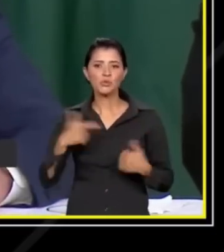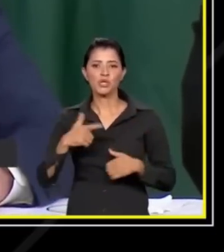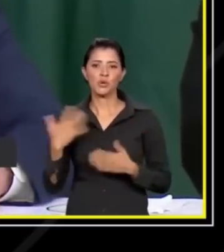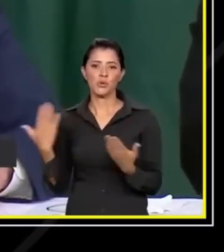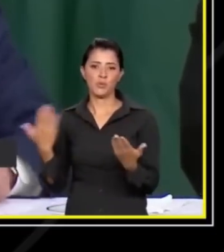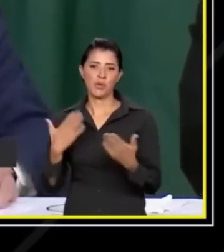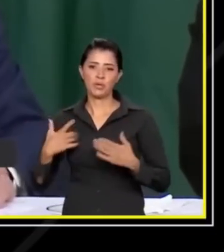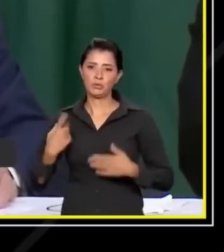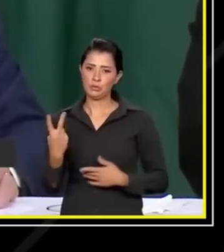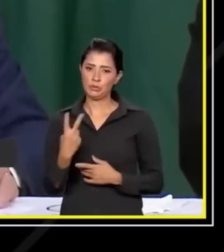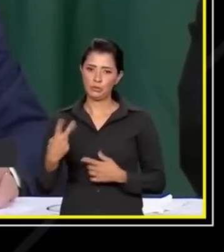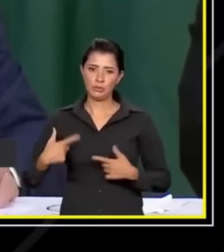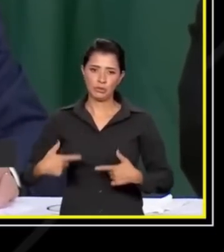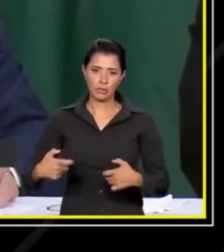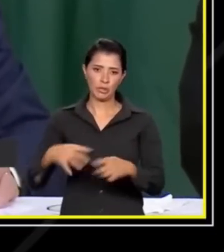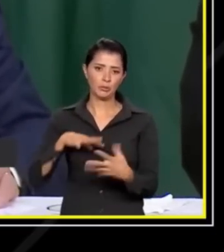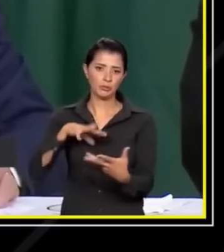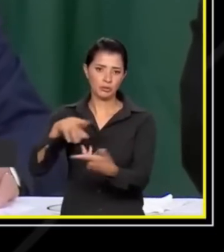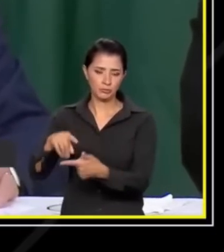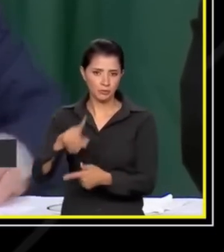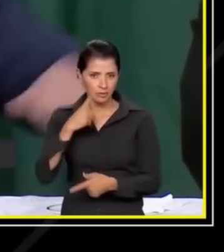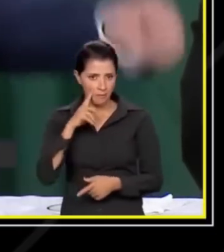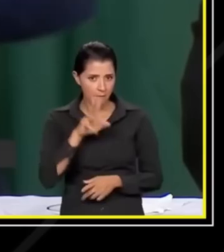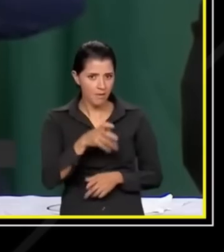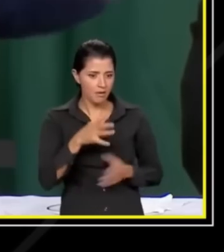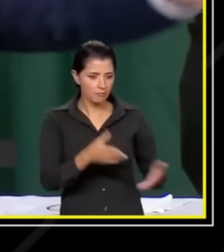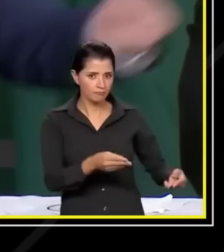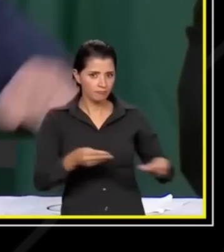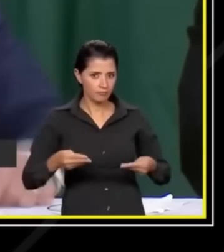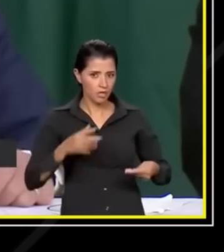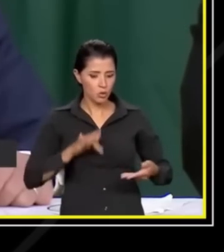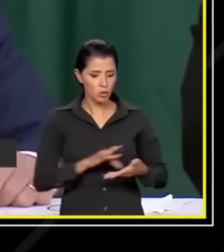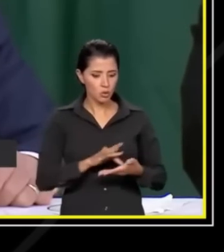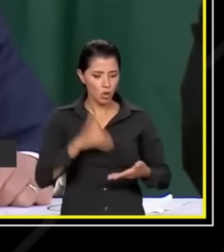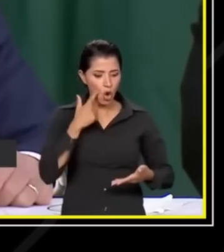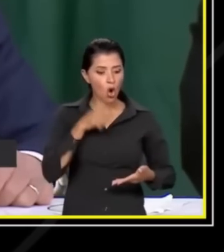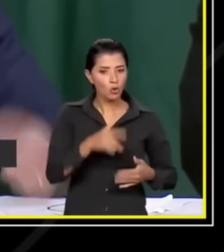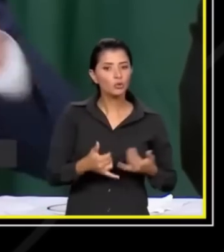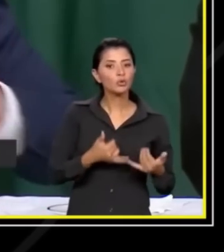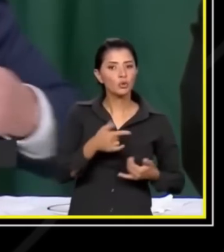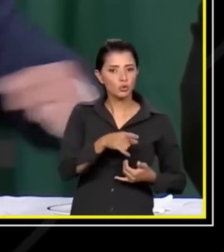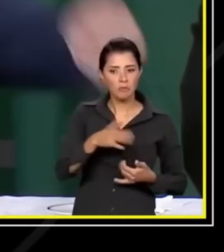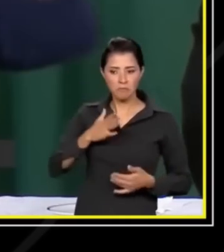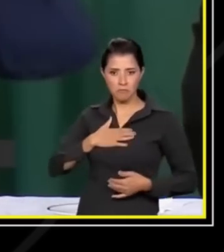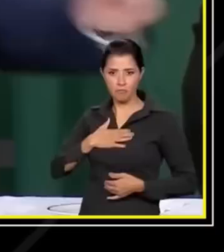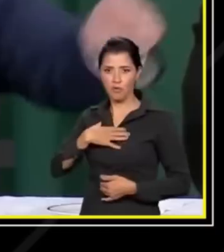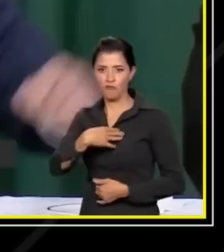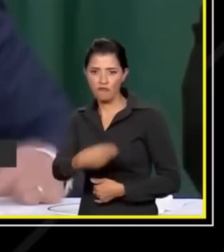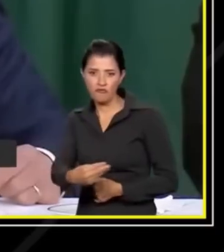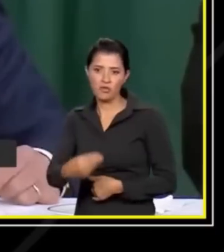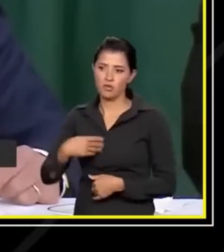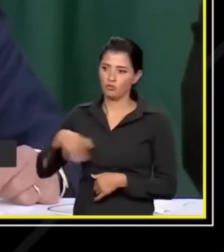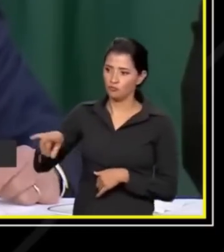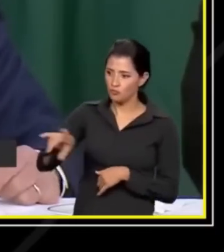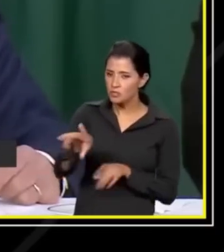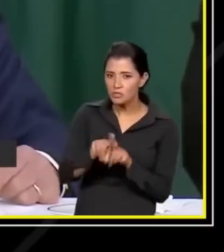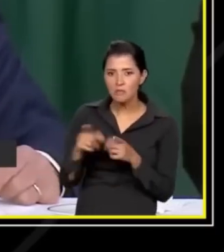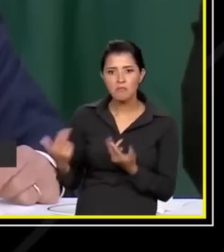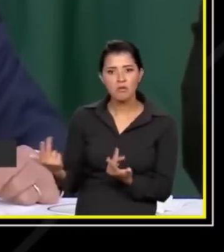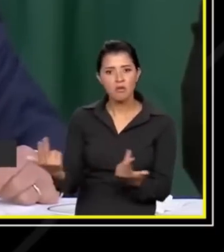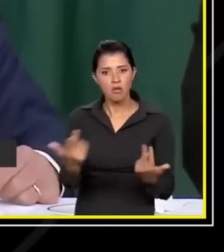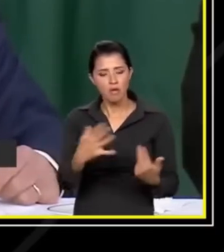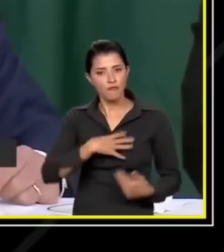só pegar o jogo que essa molecada. É o meu filho, é o filho de cada um de vocês. Então vocês incluem. É o meu neto, é o neto de cada um de